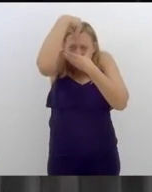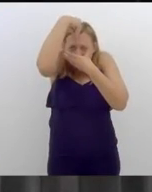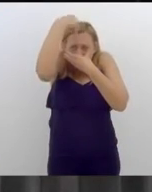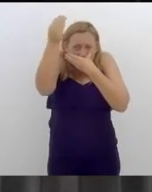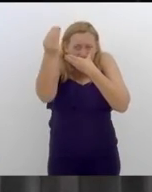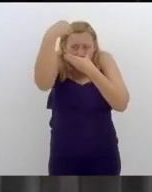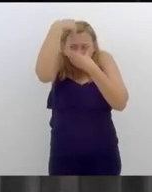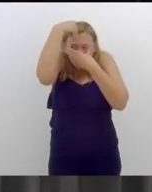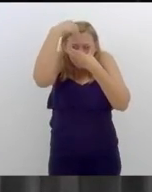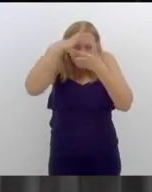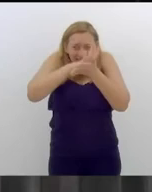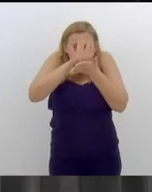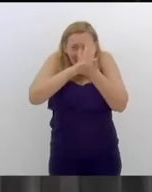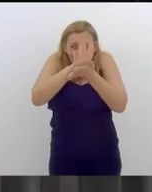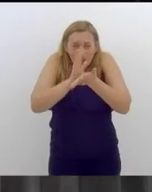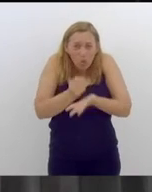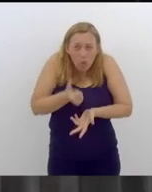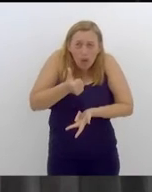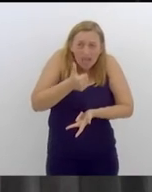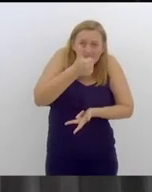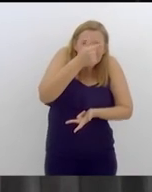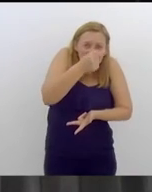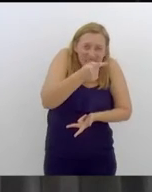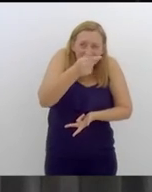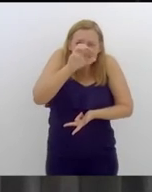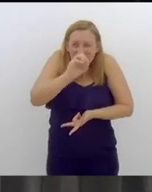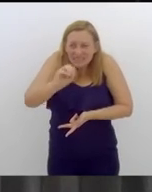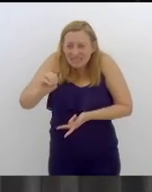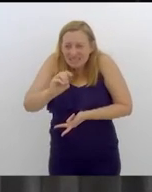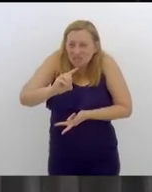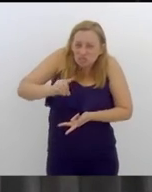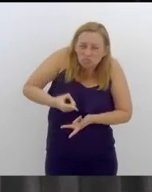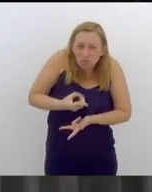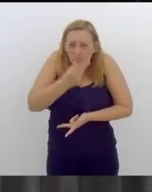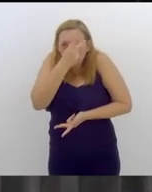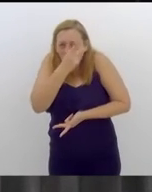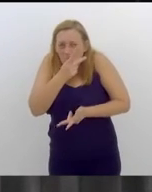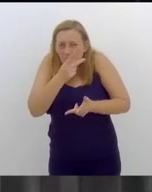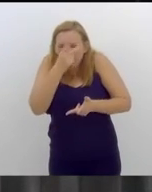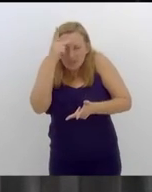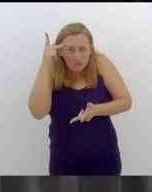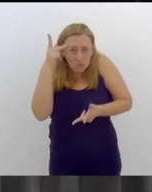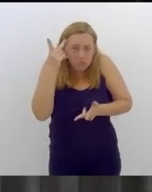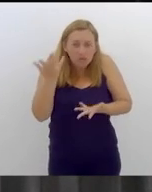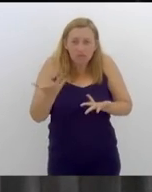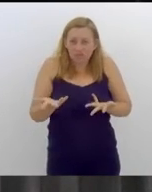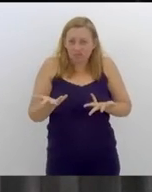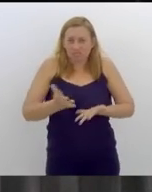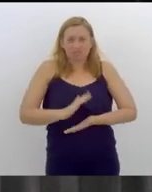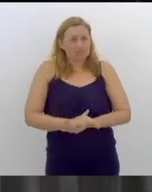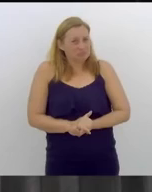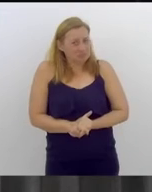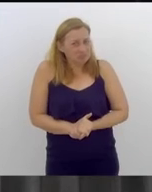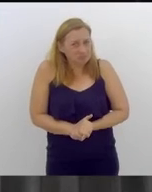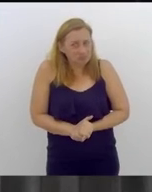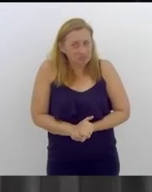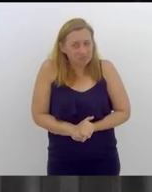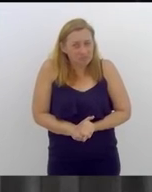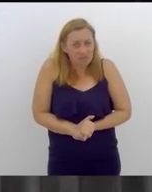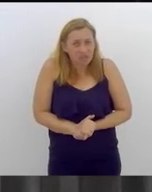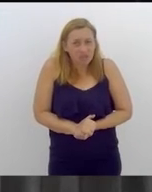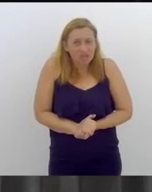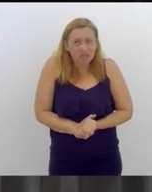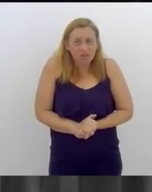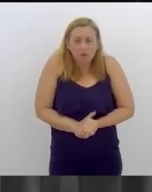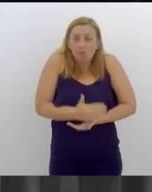quase 700 mil famílias vítimas por ter perdido